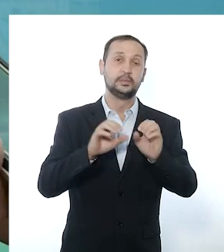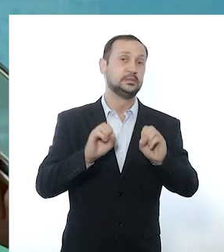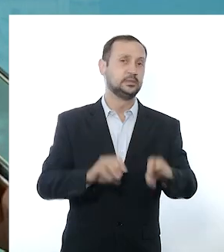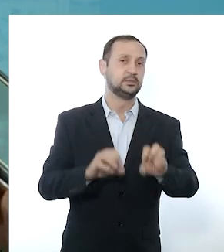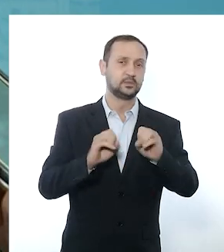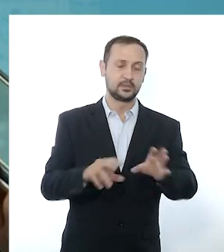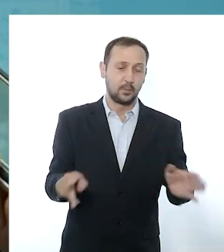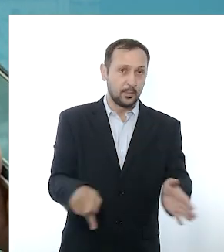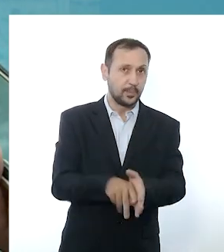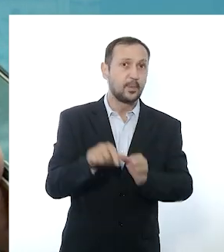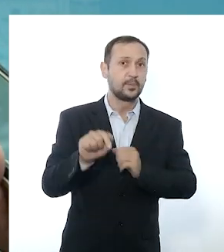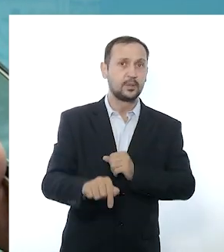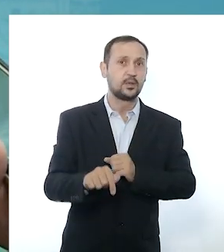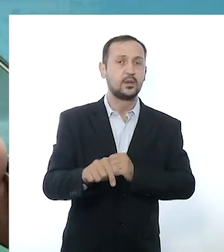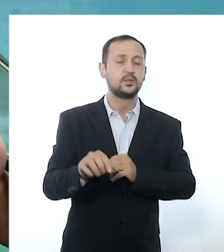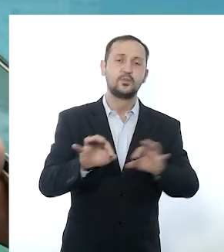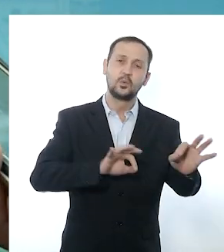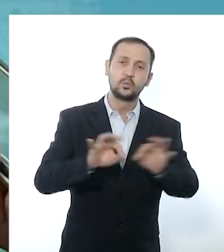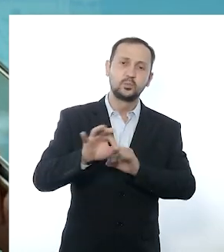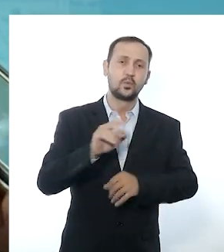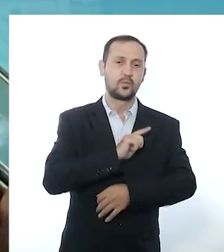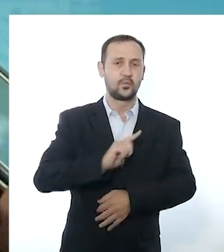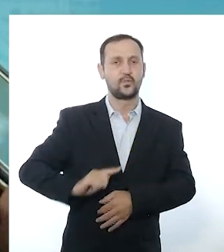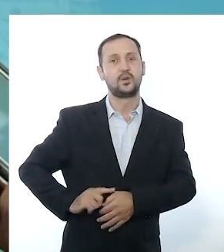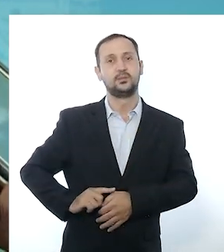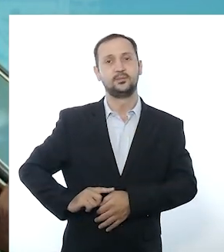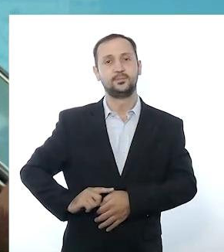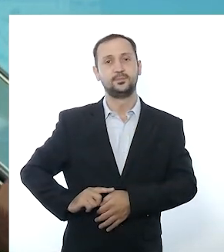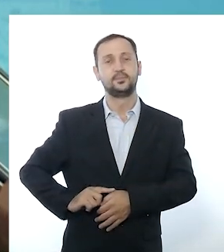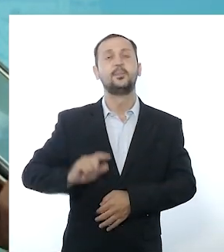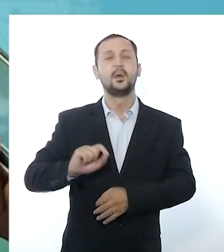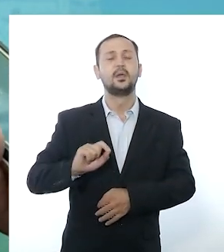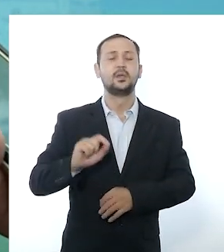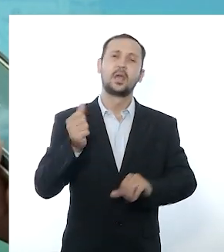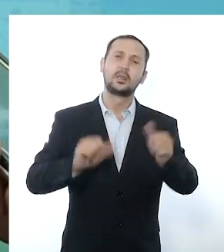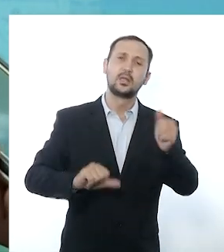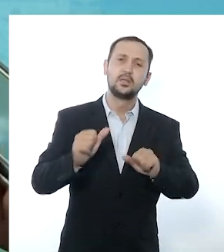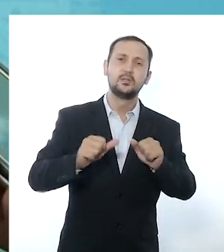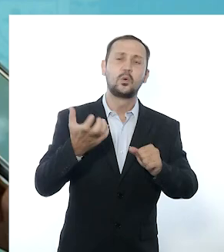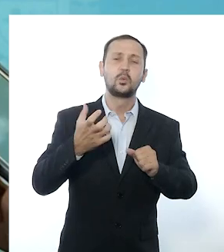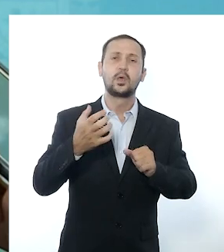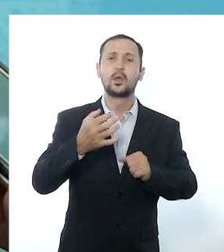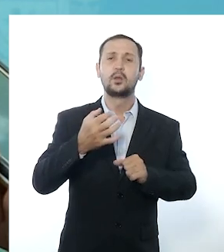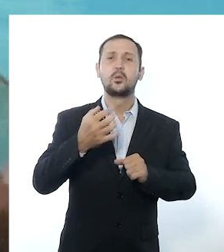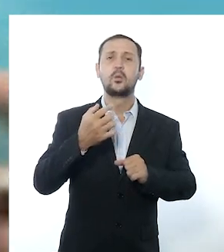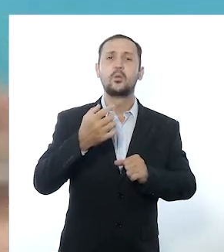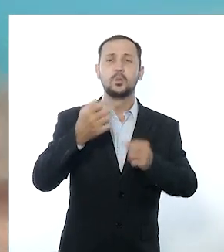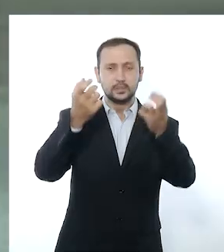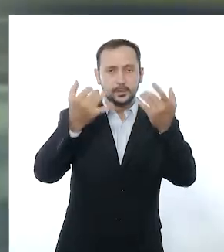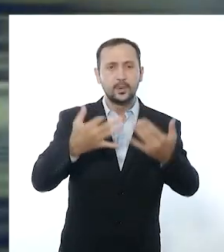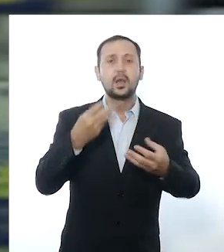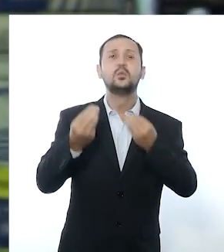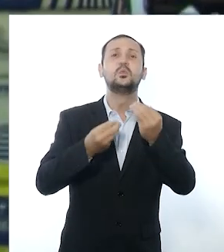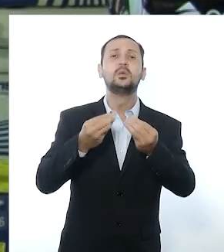vamos encaminhar ao governo do estado para que analise e dê uma posição sobre essas solicitações.